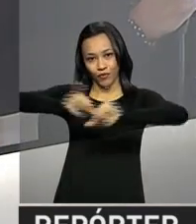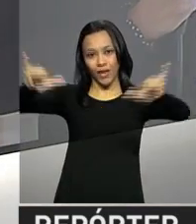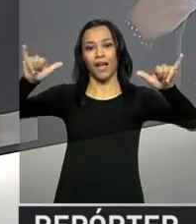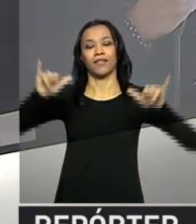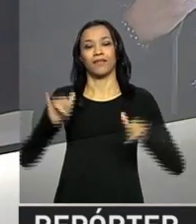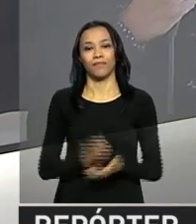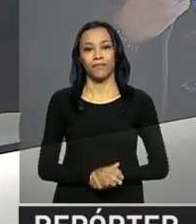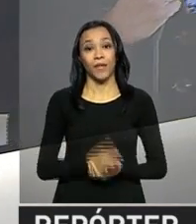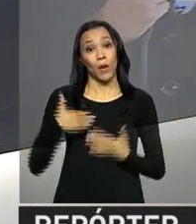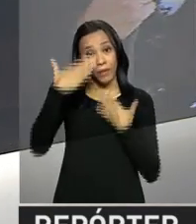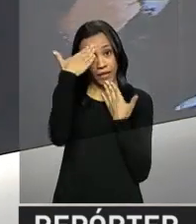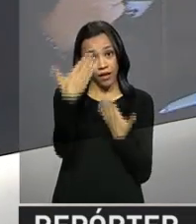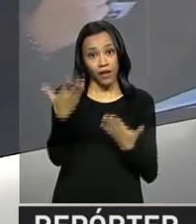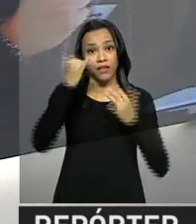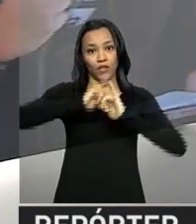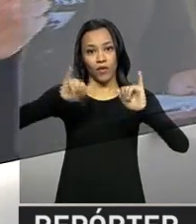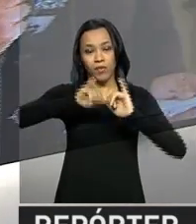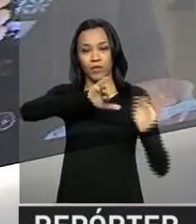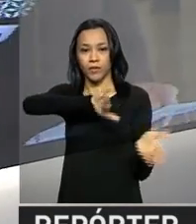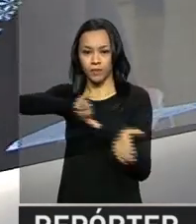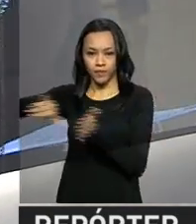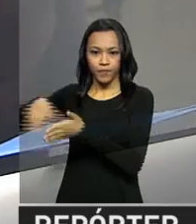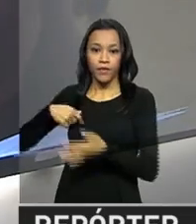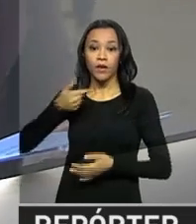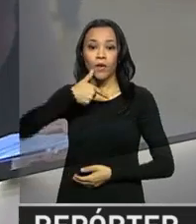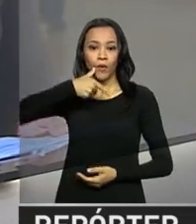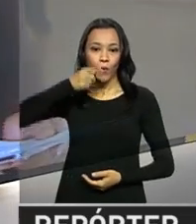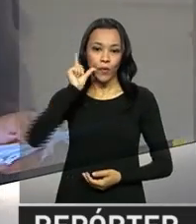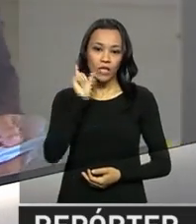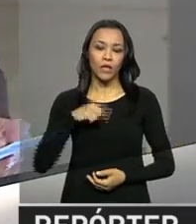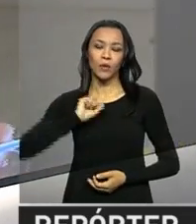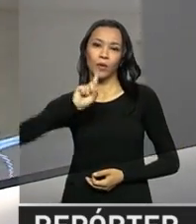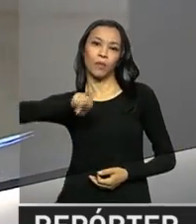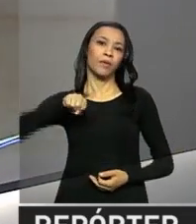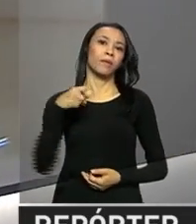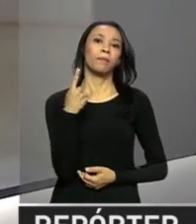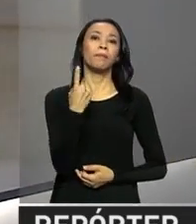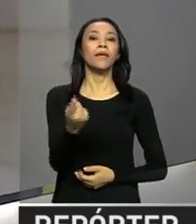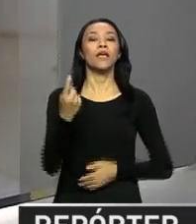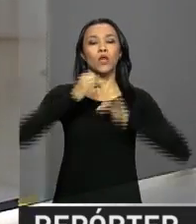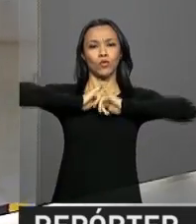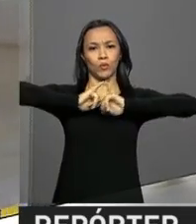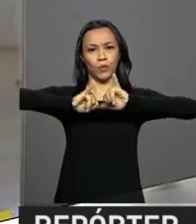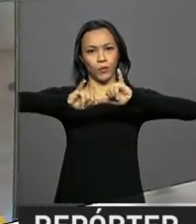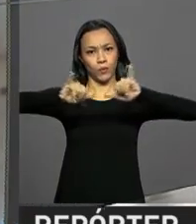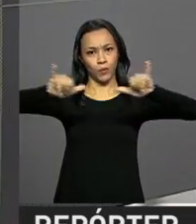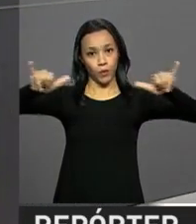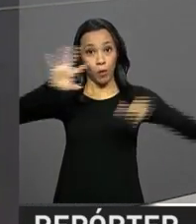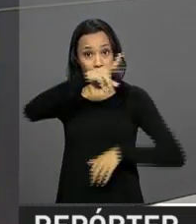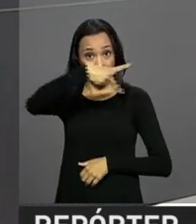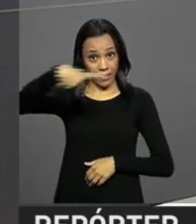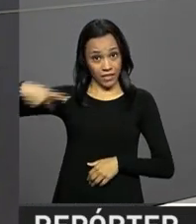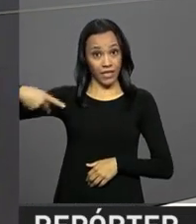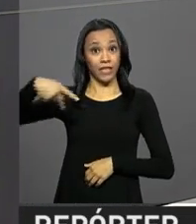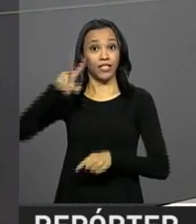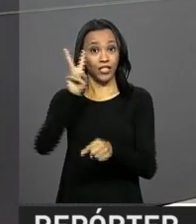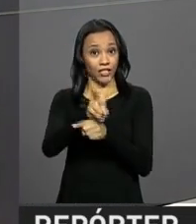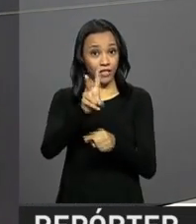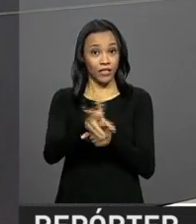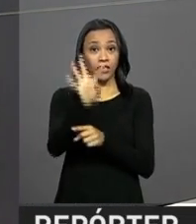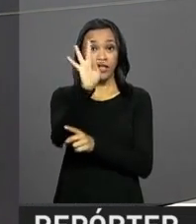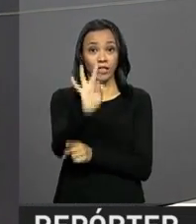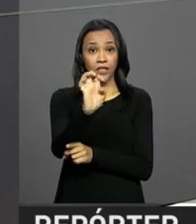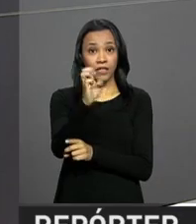Obrigada pelas informações, Daniela. Bem, e ontem, ao fazer o primeiro pronunciamento como presidente interino, Michel Temer defendeu o diálogo entre